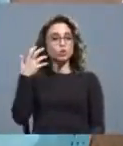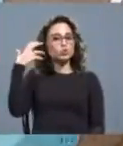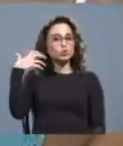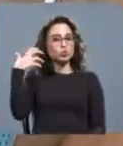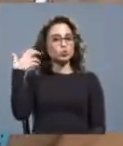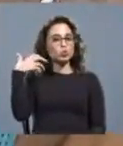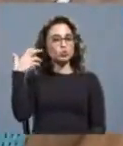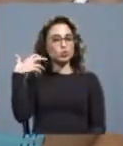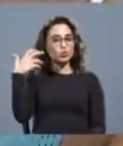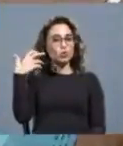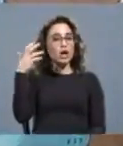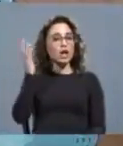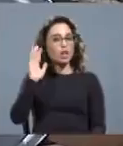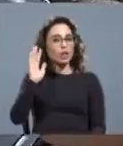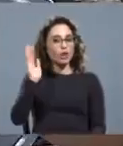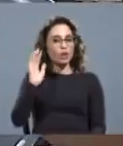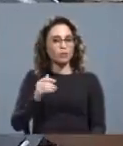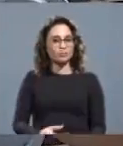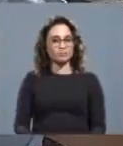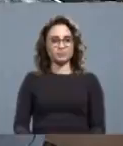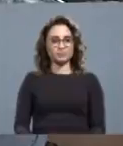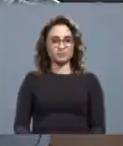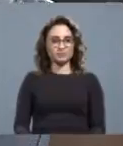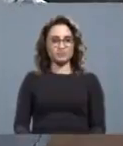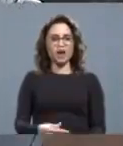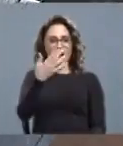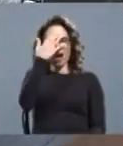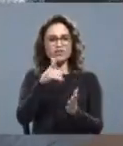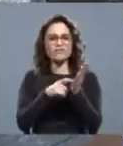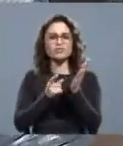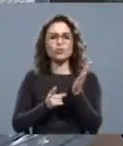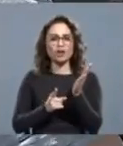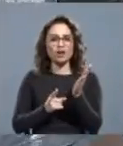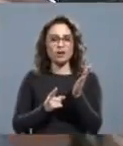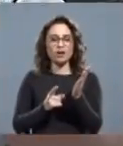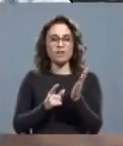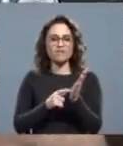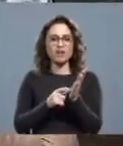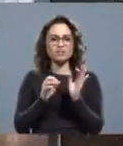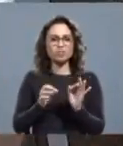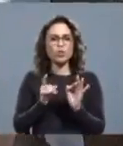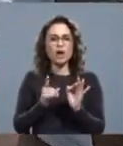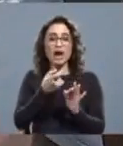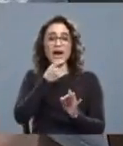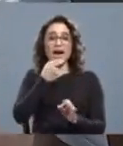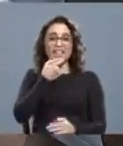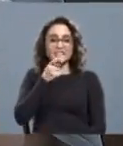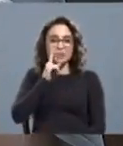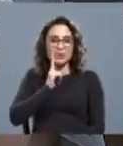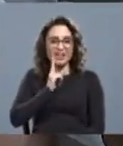Som. Alô. O que é que acha que faz falta? Mãe, pode fazer falta se for uma mulher.